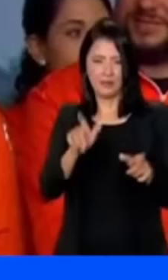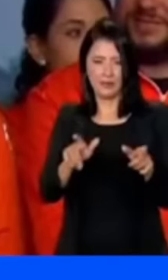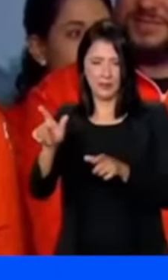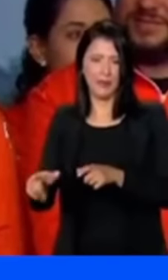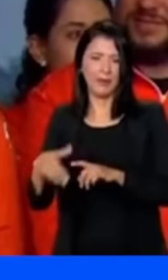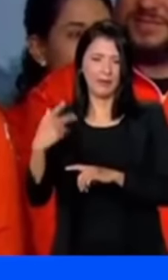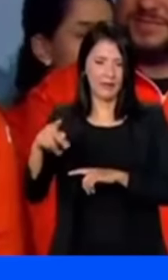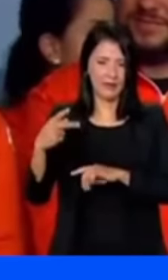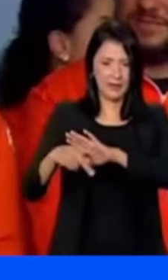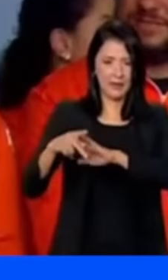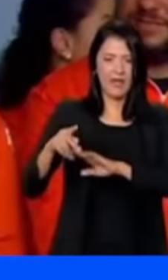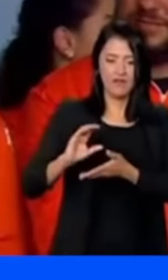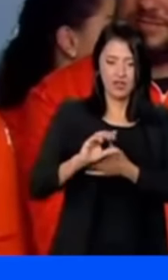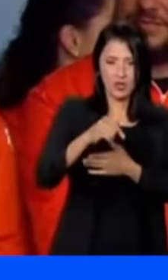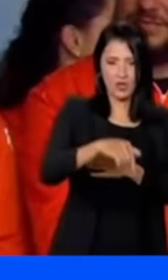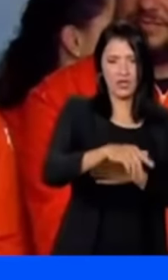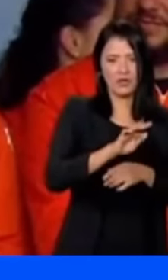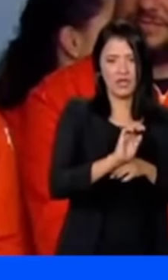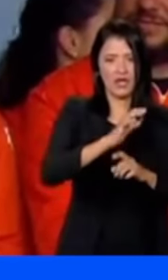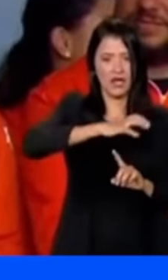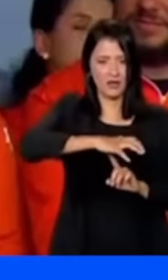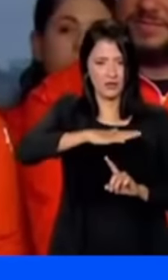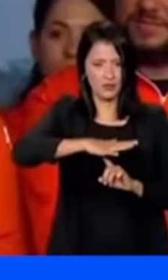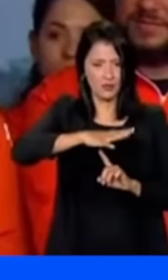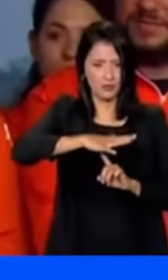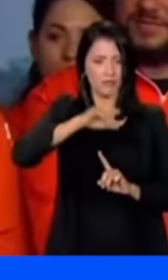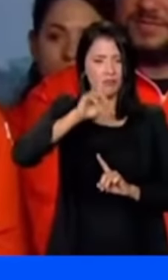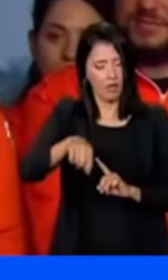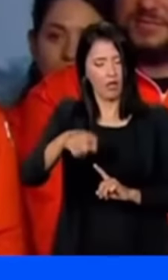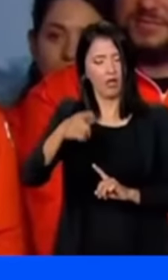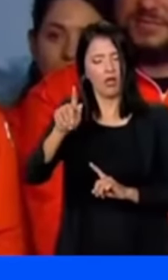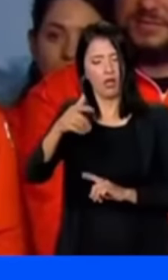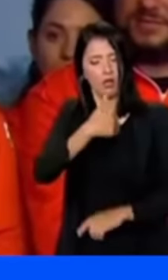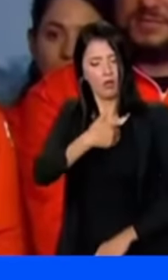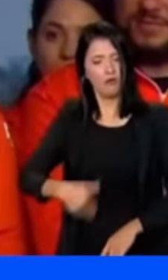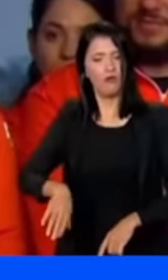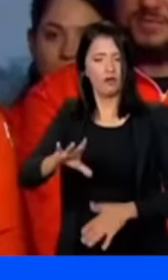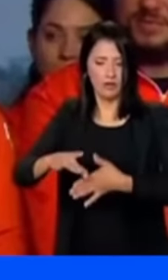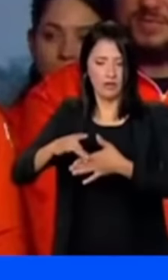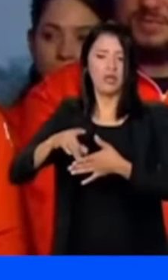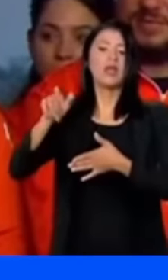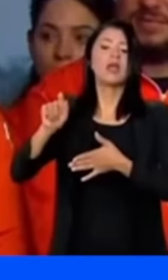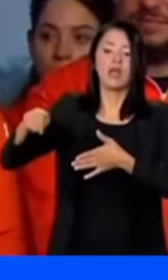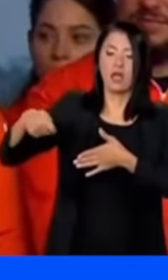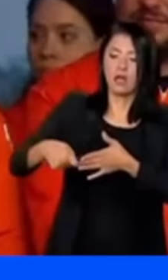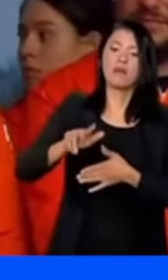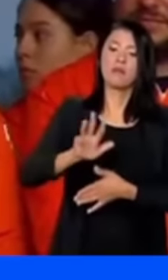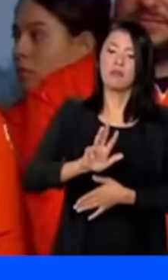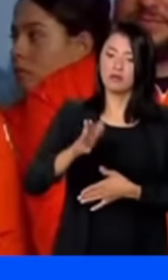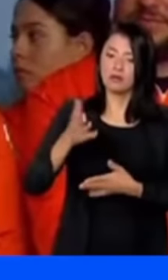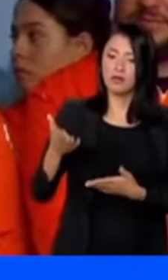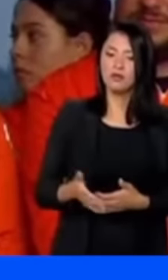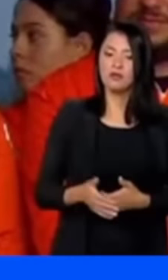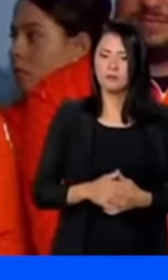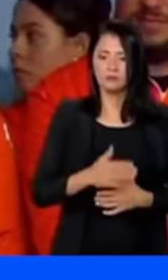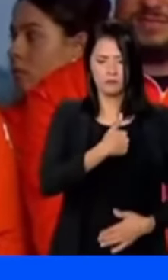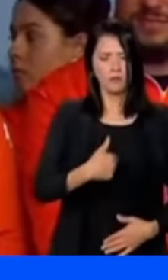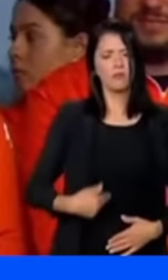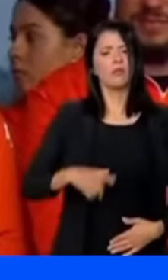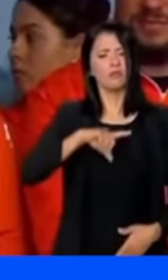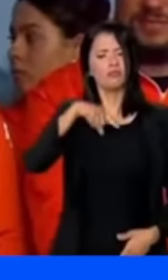Paraná. Esse é o governo liderado pelo presidente Lula. O governo que tem compromisso